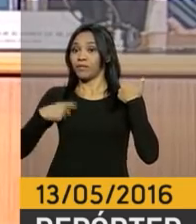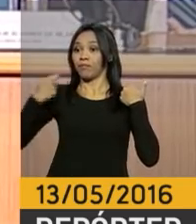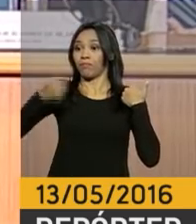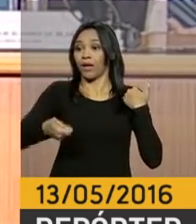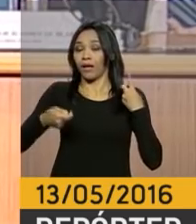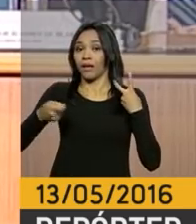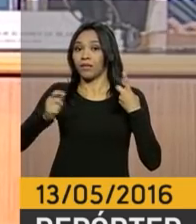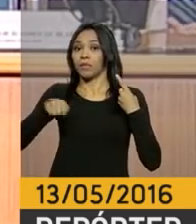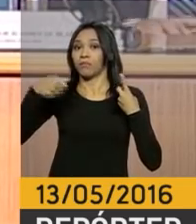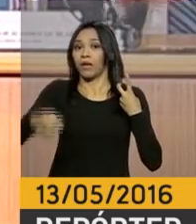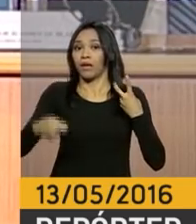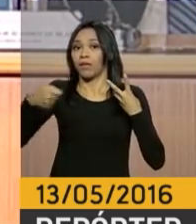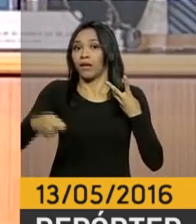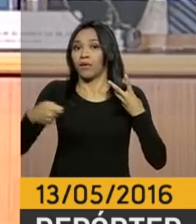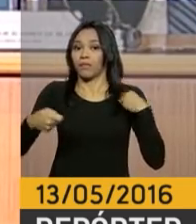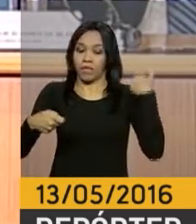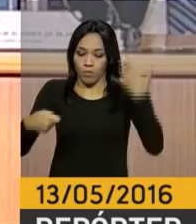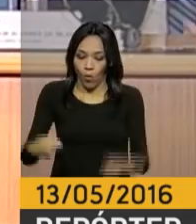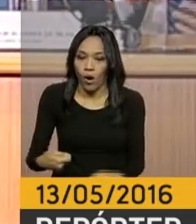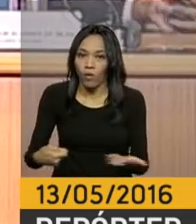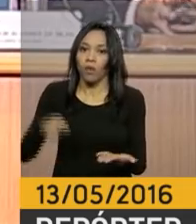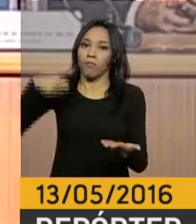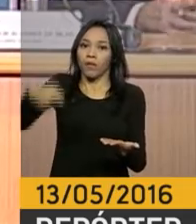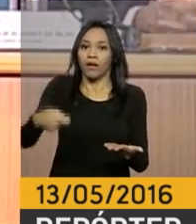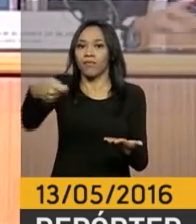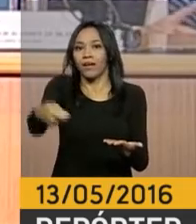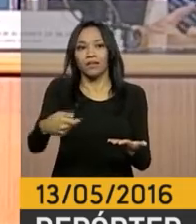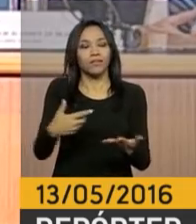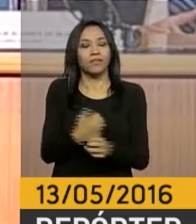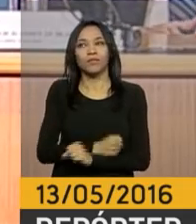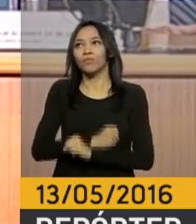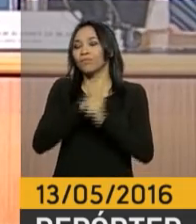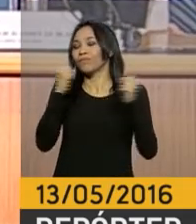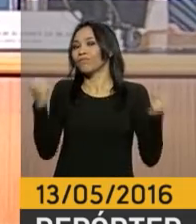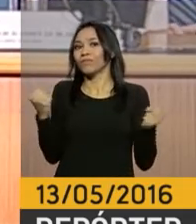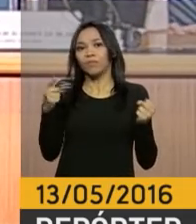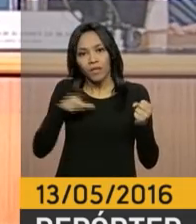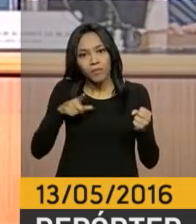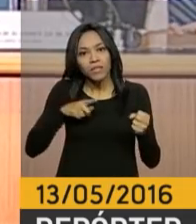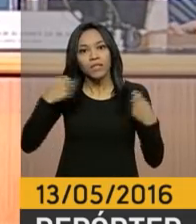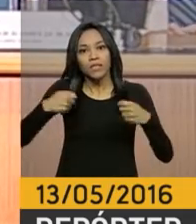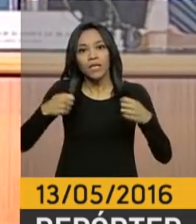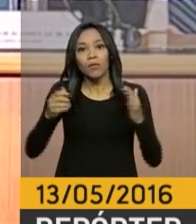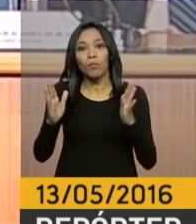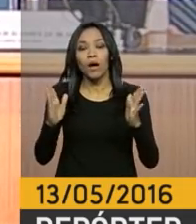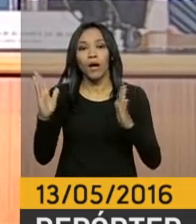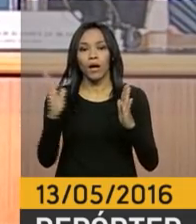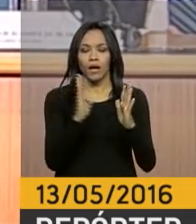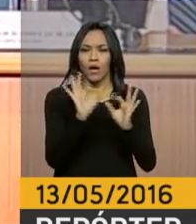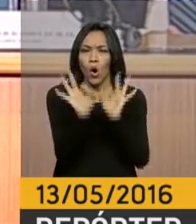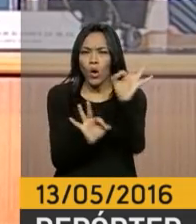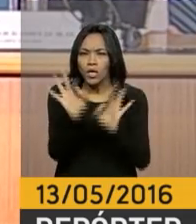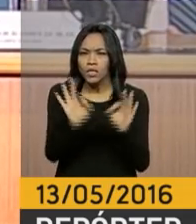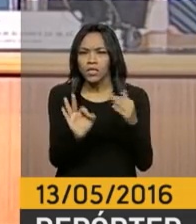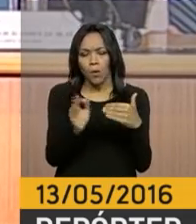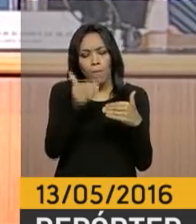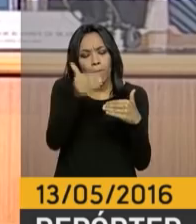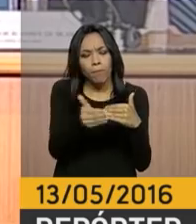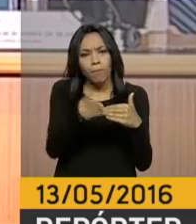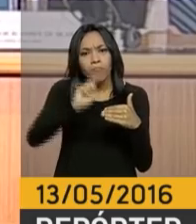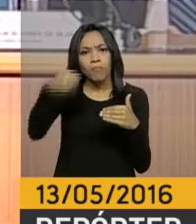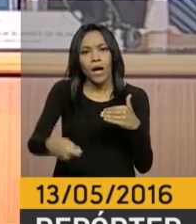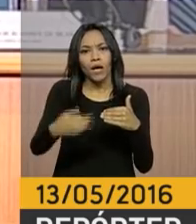suporte esse tipo de defasagem porque as ações têm uma programação talvez por isso alguns dos